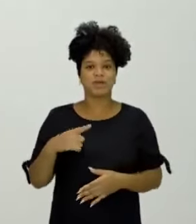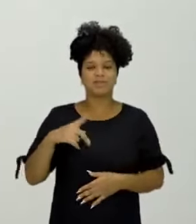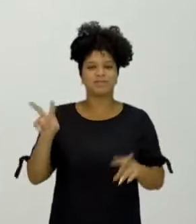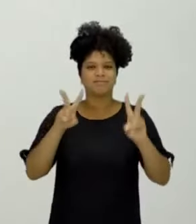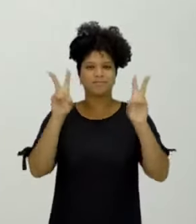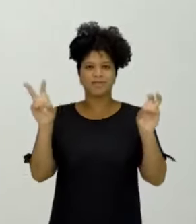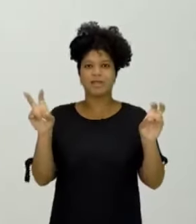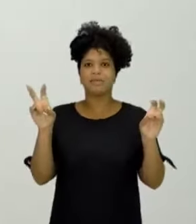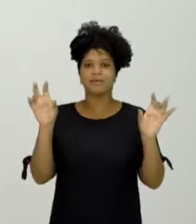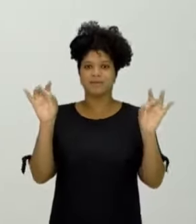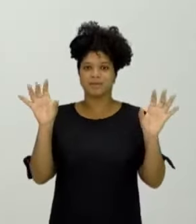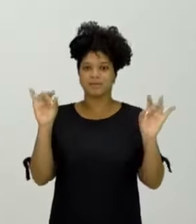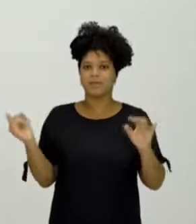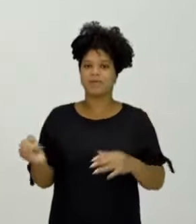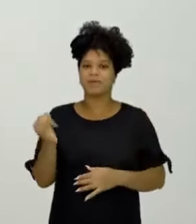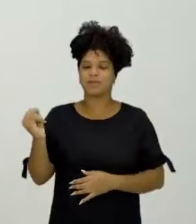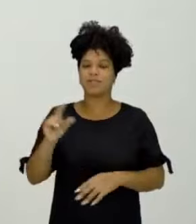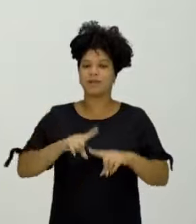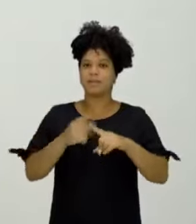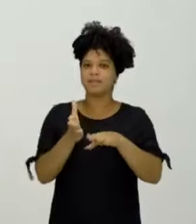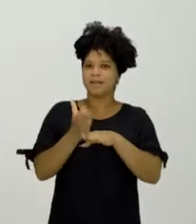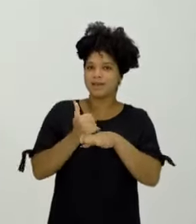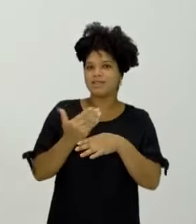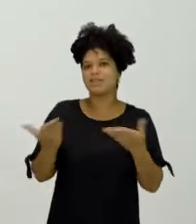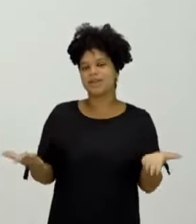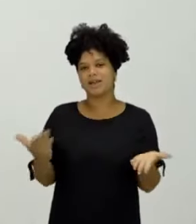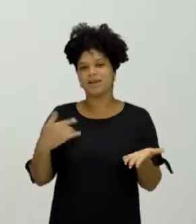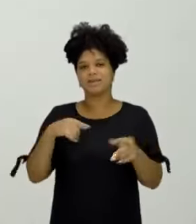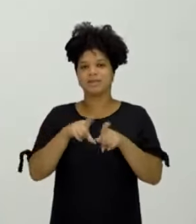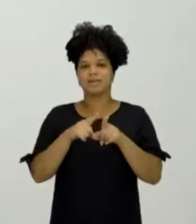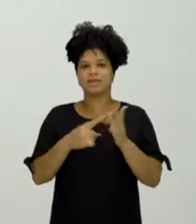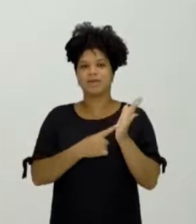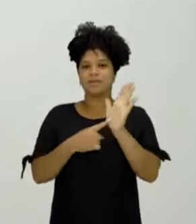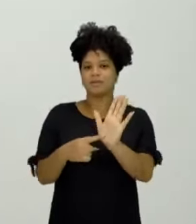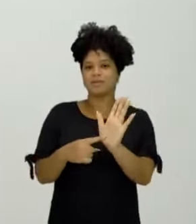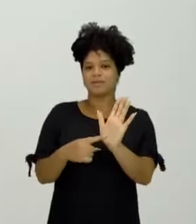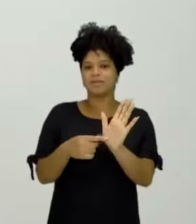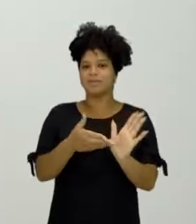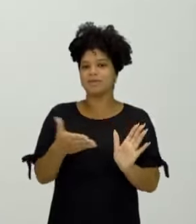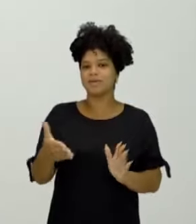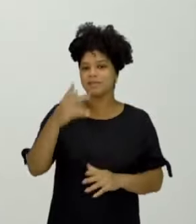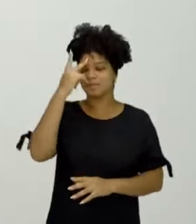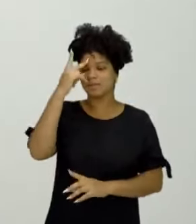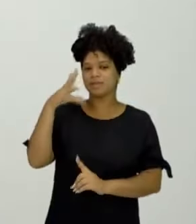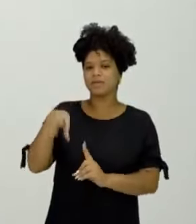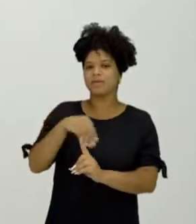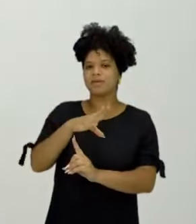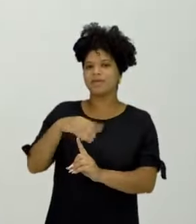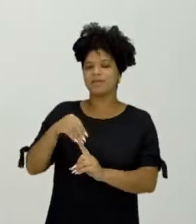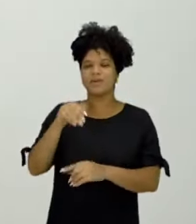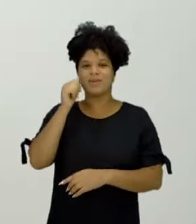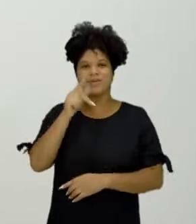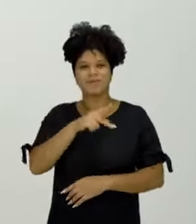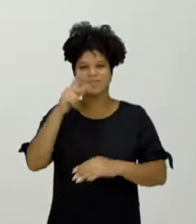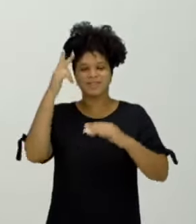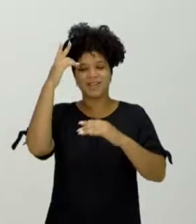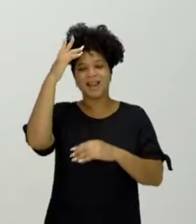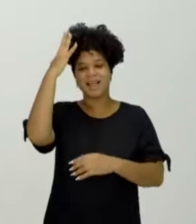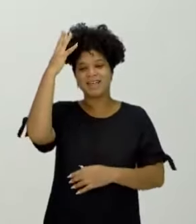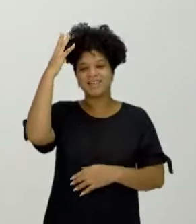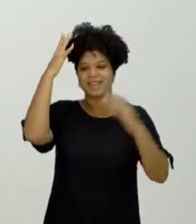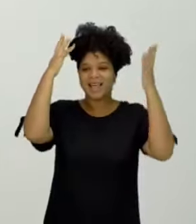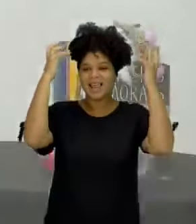tema muito importante, mas antes eu quero apresentar minha moderadora, teacher Elaine.